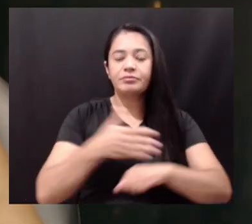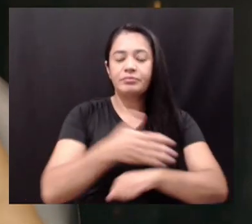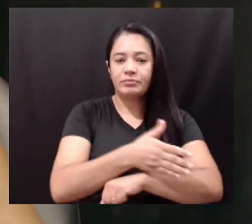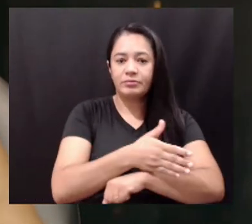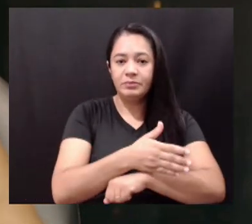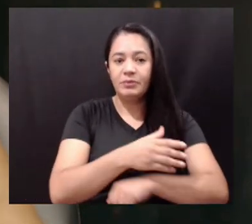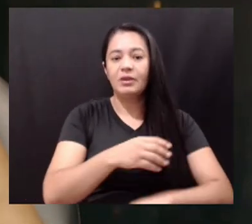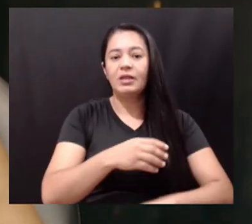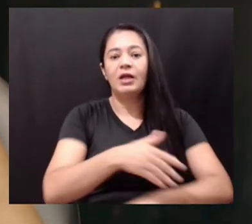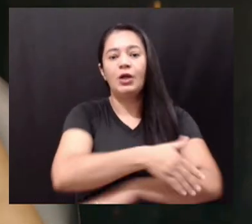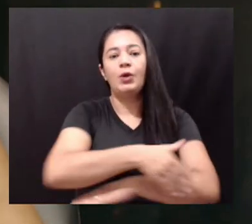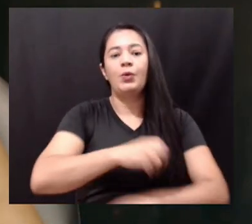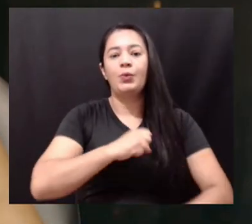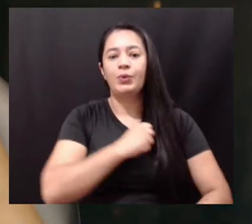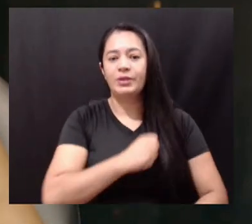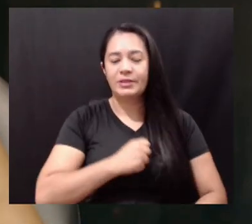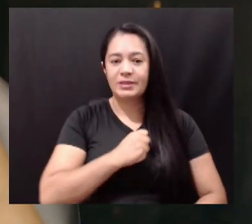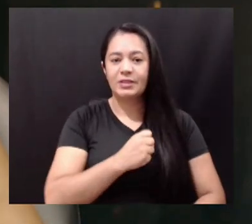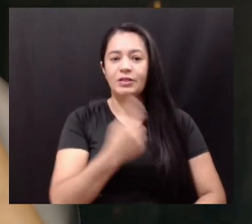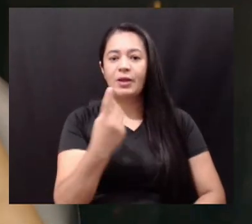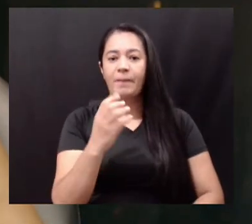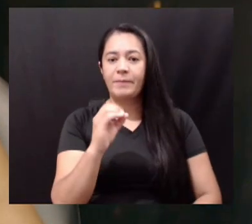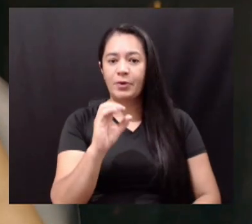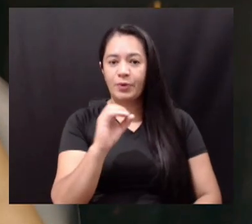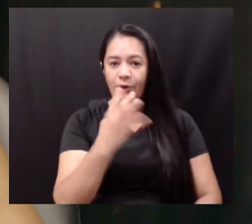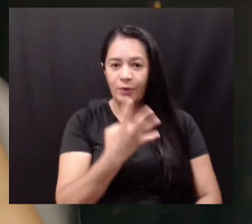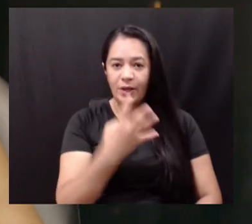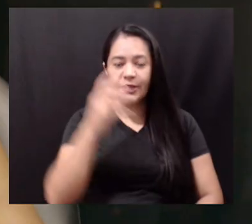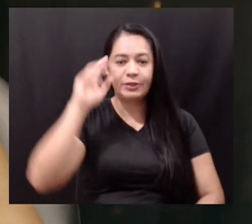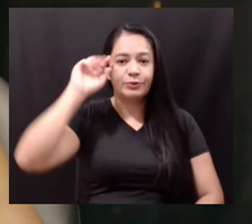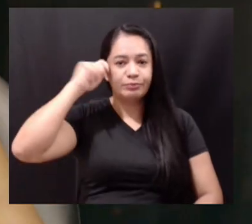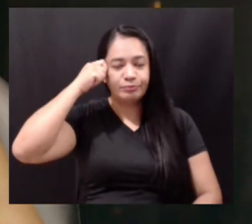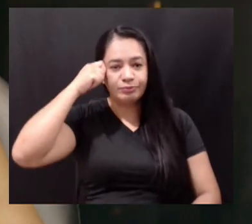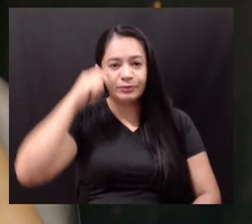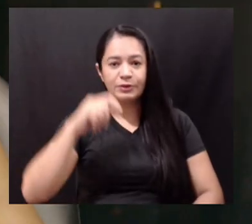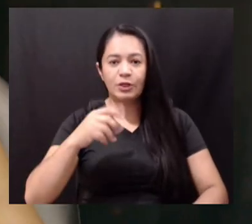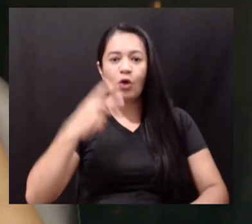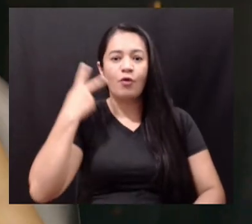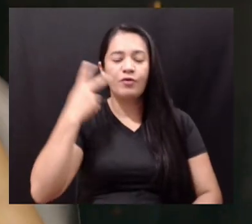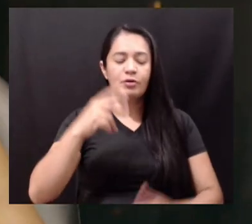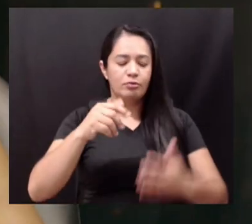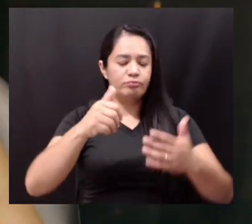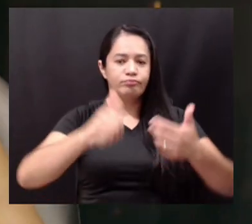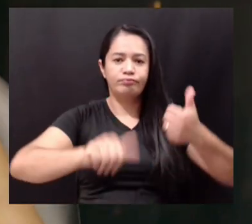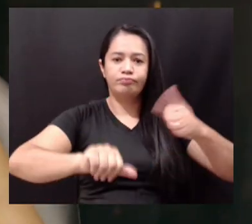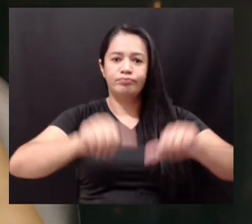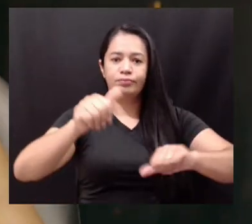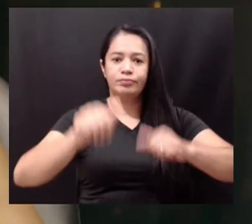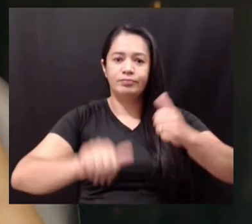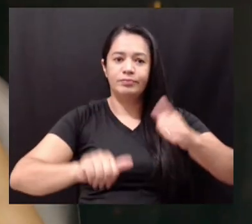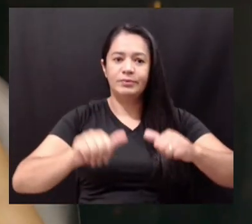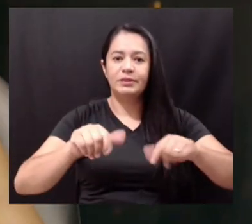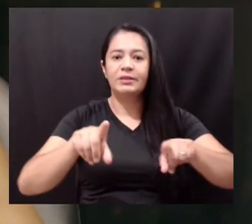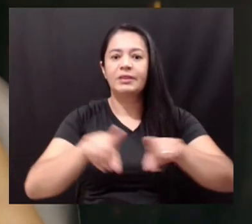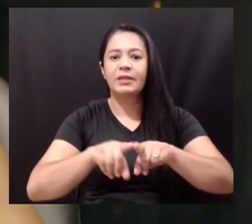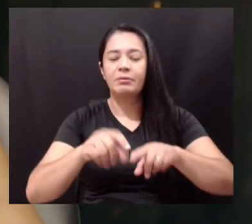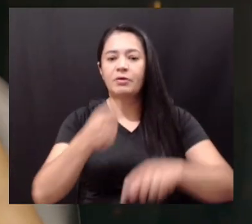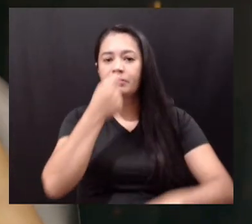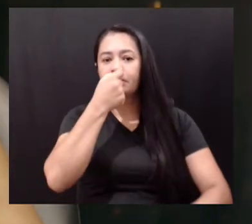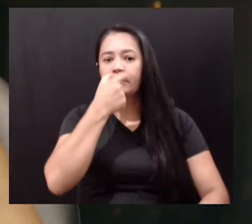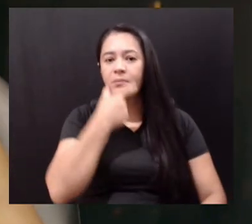1004, bairro Ponte Preta. Os vereadores irão analisar o parecer favorável do vereador Marrom Cunha ao projeto de lei 62